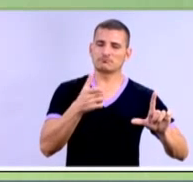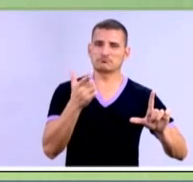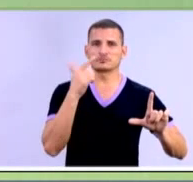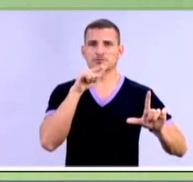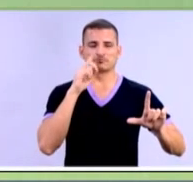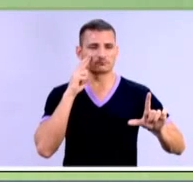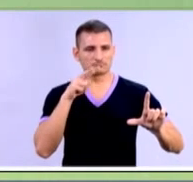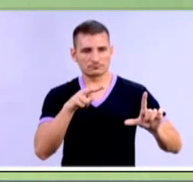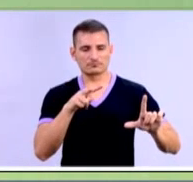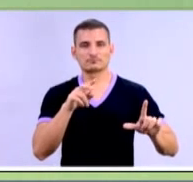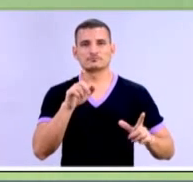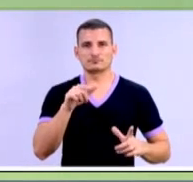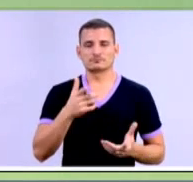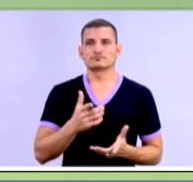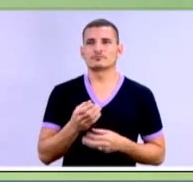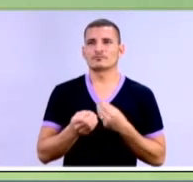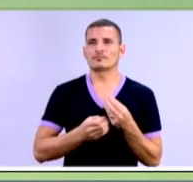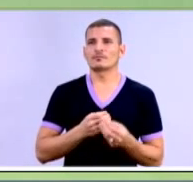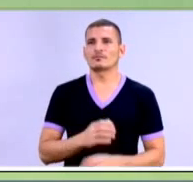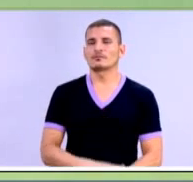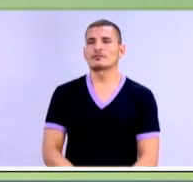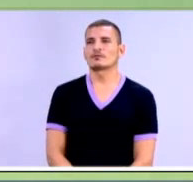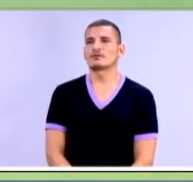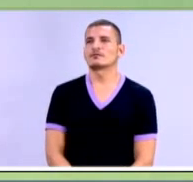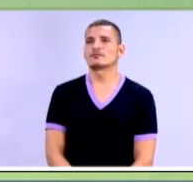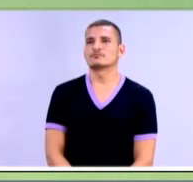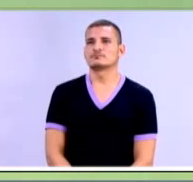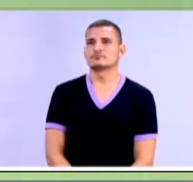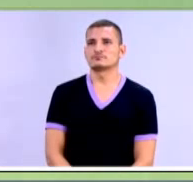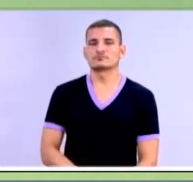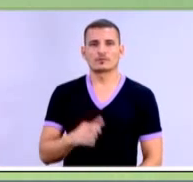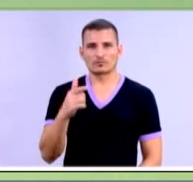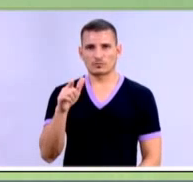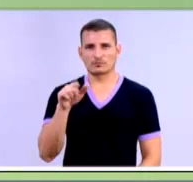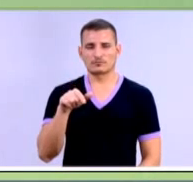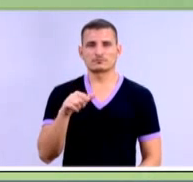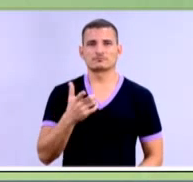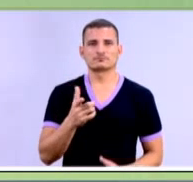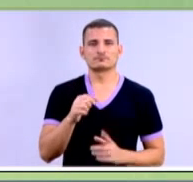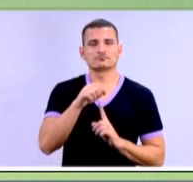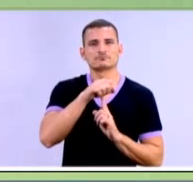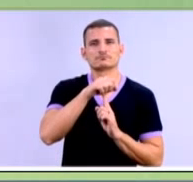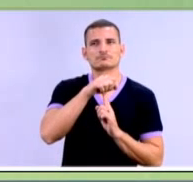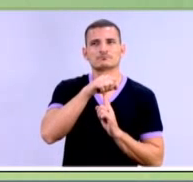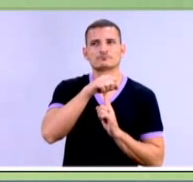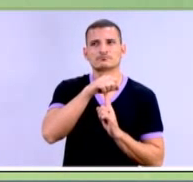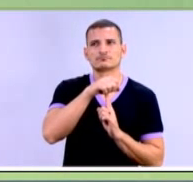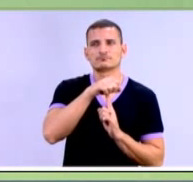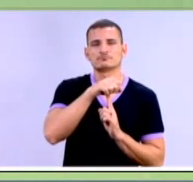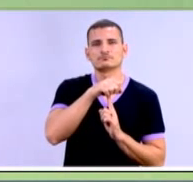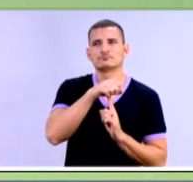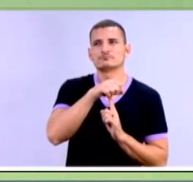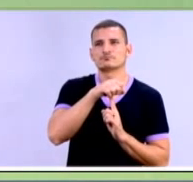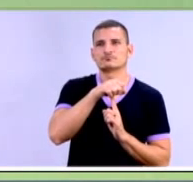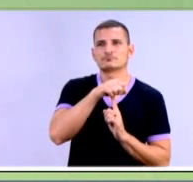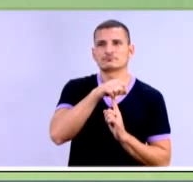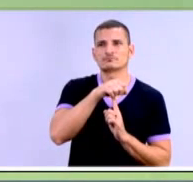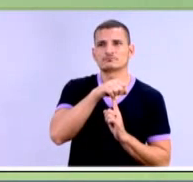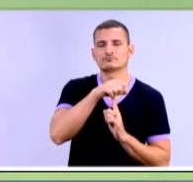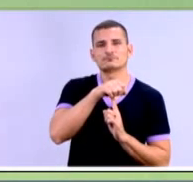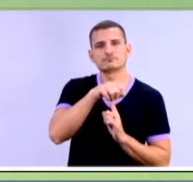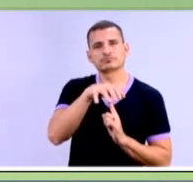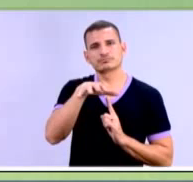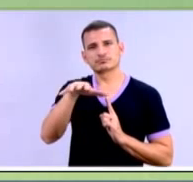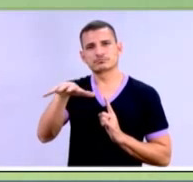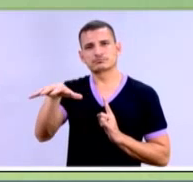Então, é uma das formas, né? E outras são ondas que se propagam de forma direcional e formam